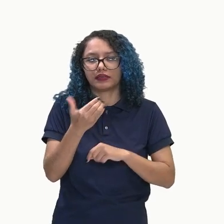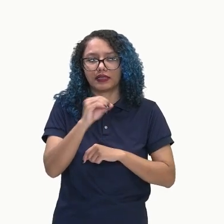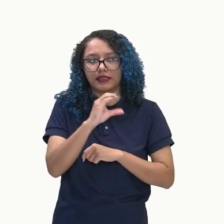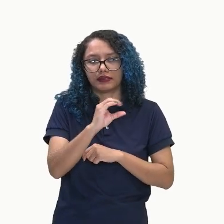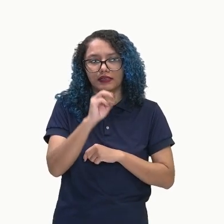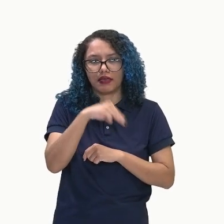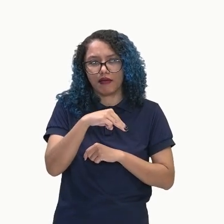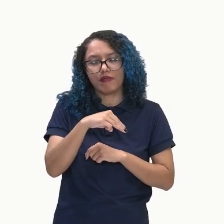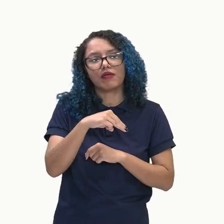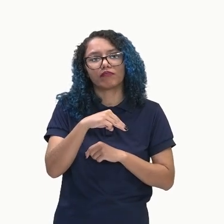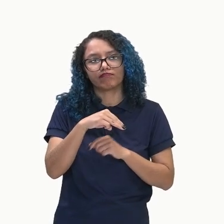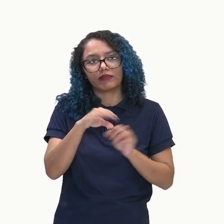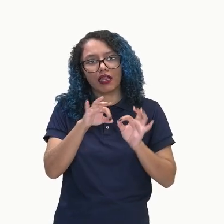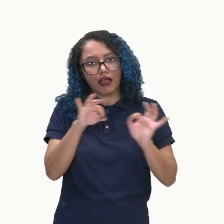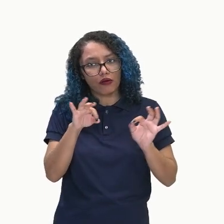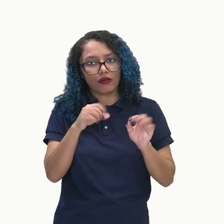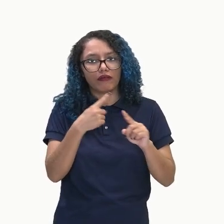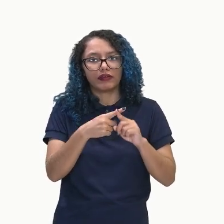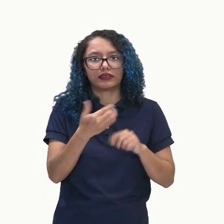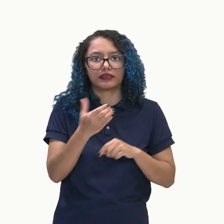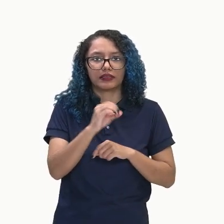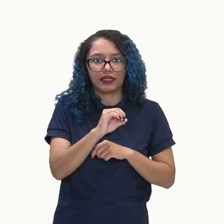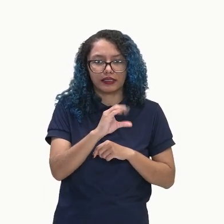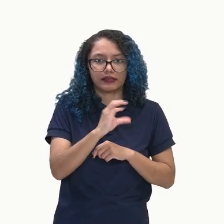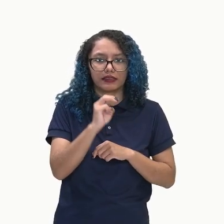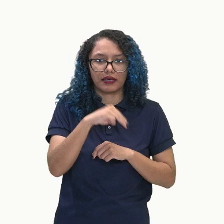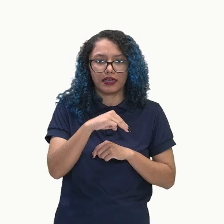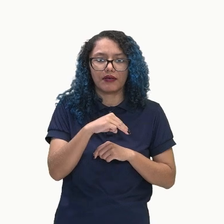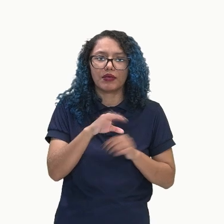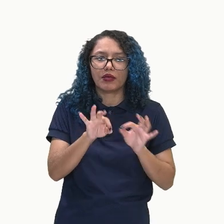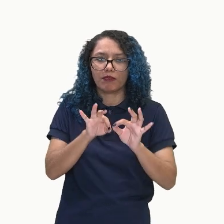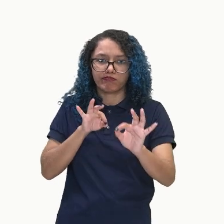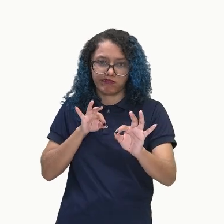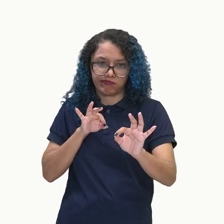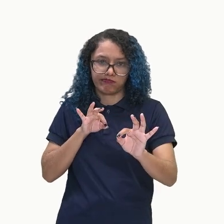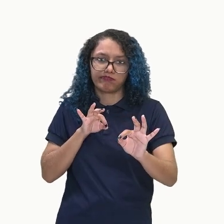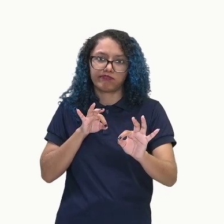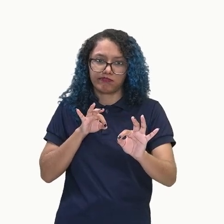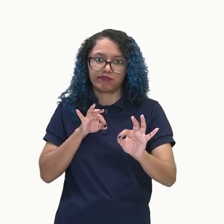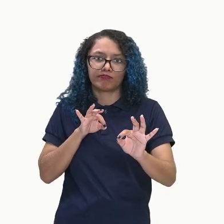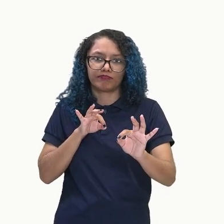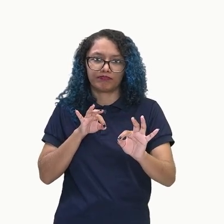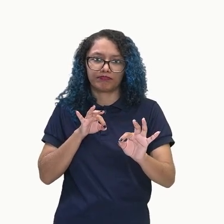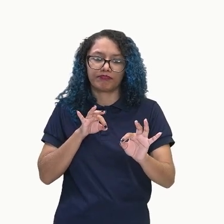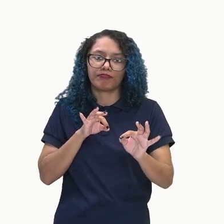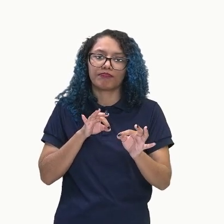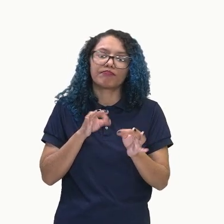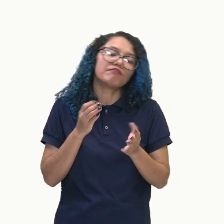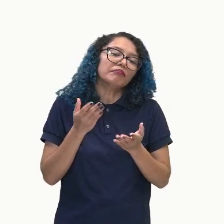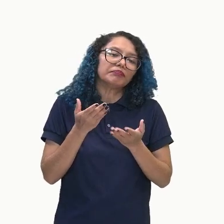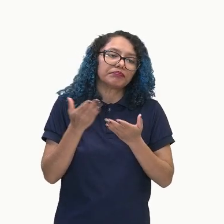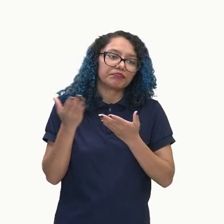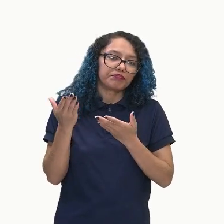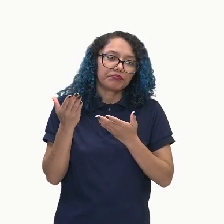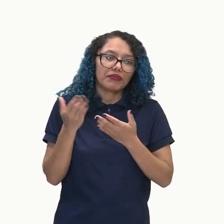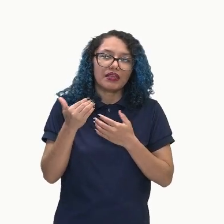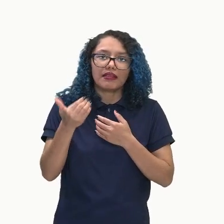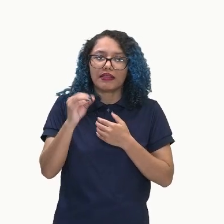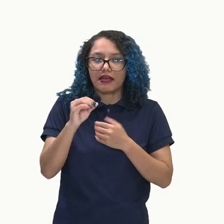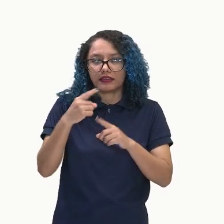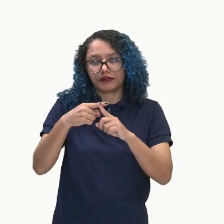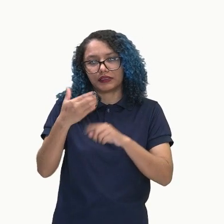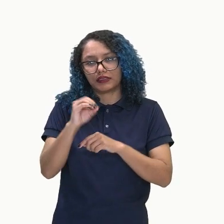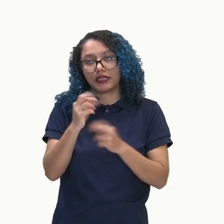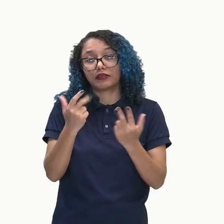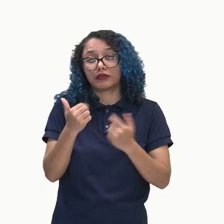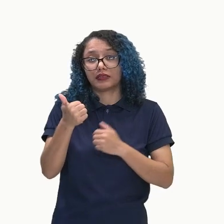largura, vezes 10 centímetros de profundidade. Então, aqui nós vamos ter 10 vezes 10,